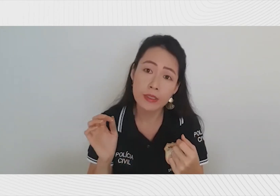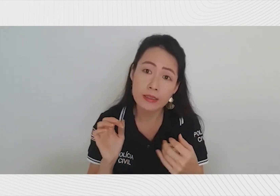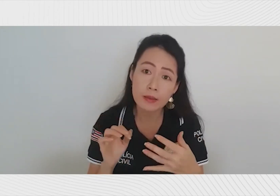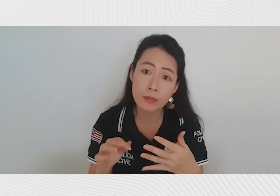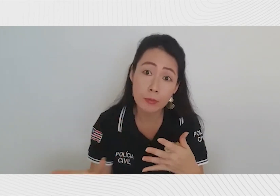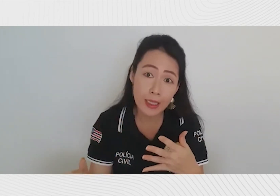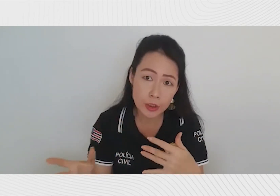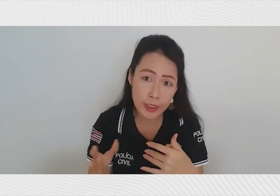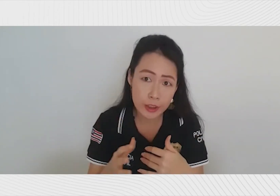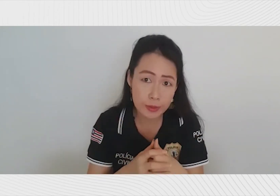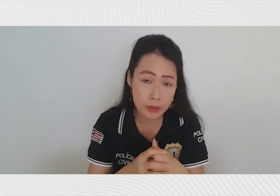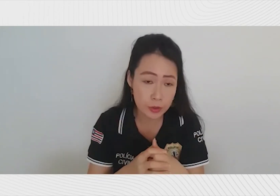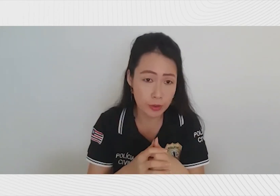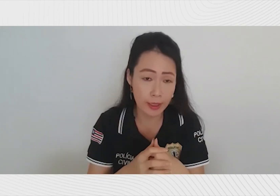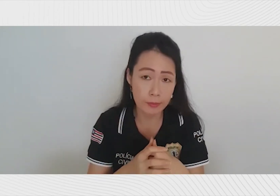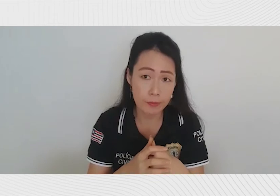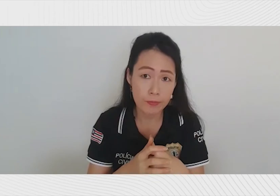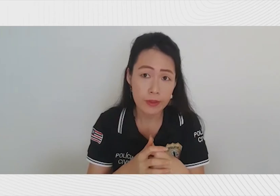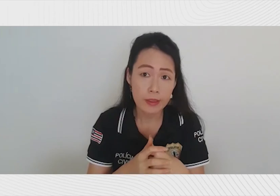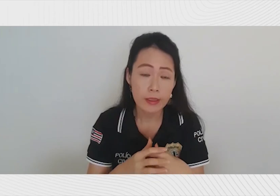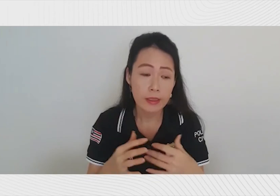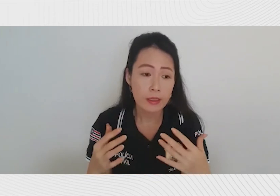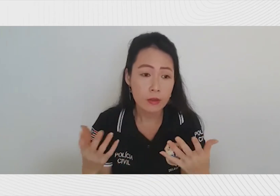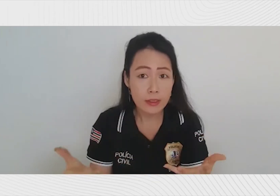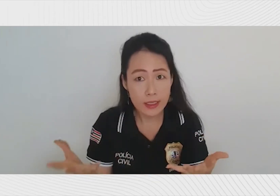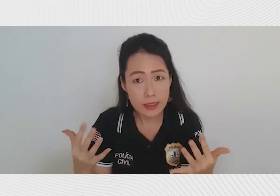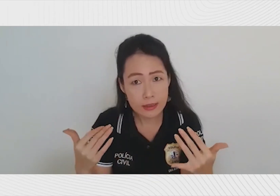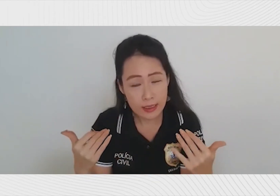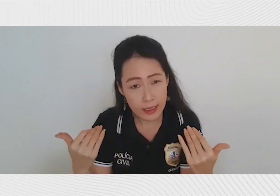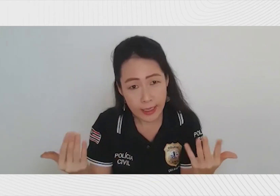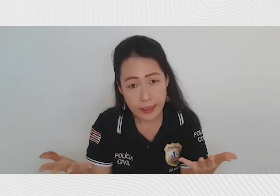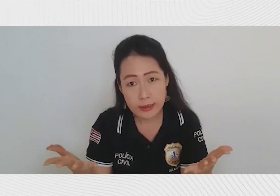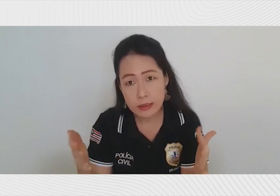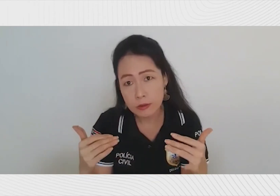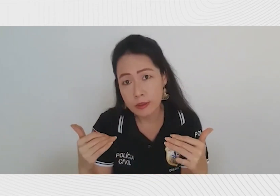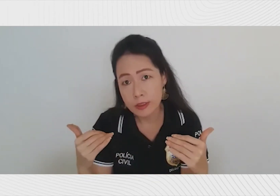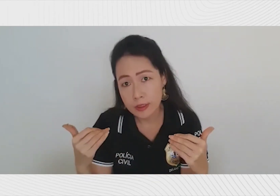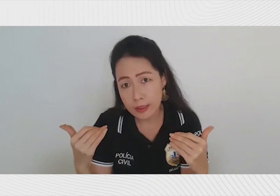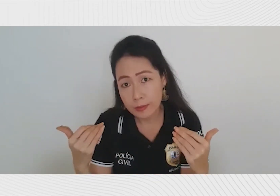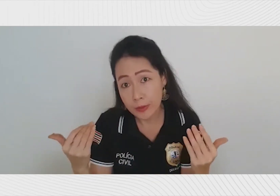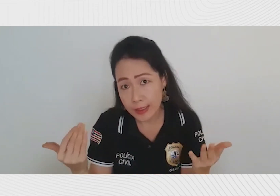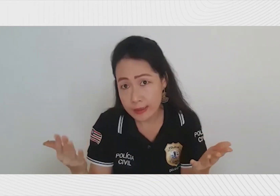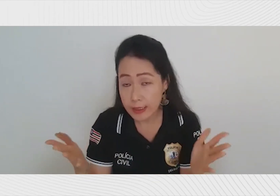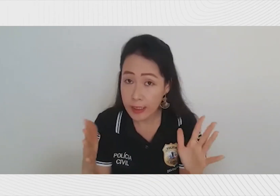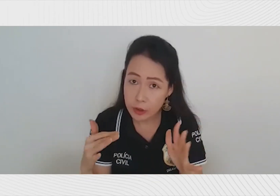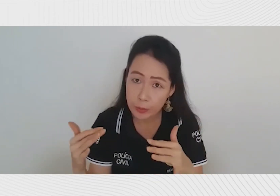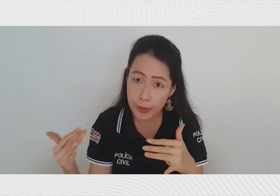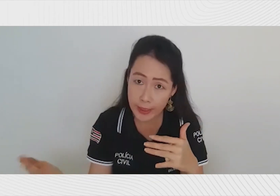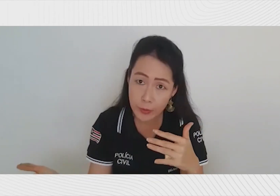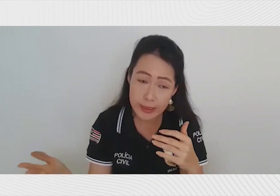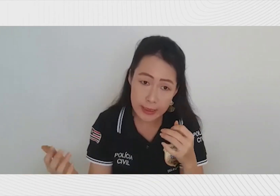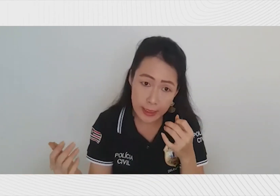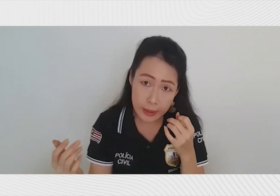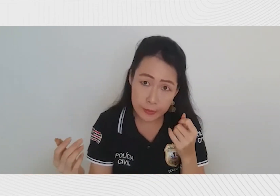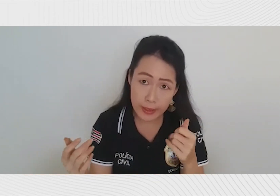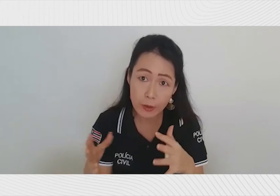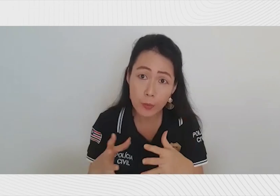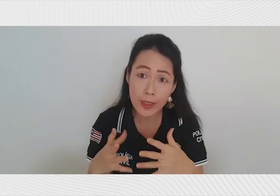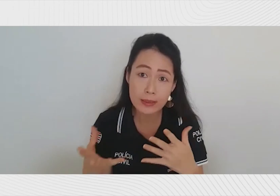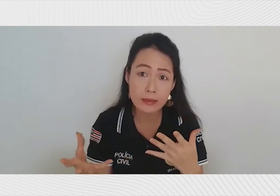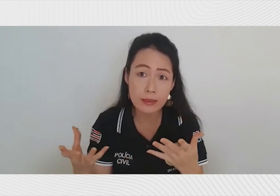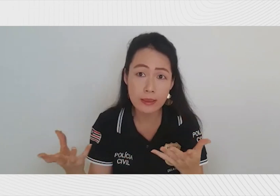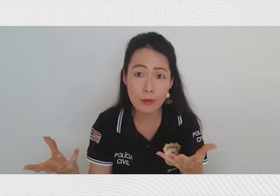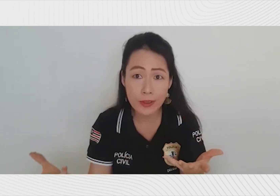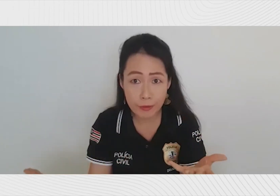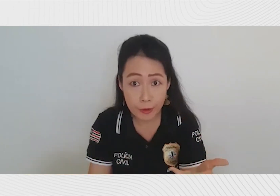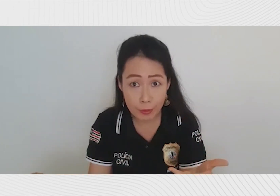insônia e também baixo rendimento escolar. Quando a criança cresce, se torna já uma adolescente ou pré-adolescente, ela